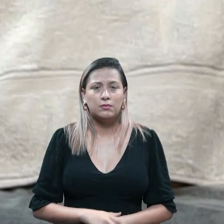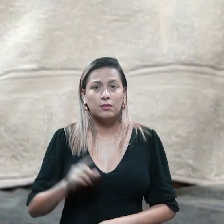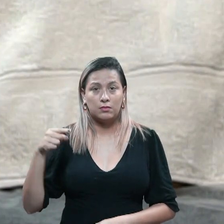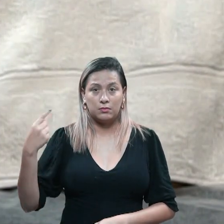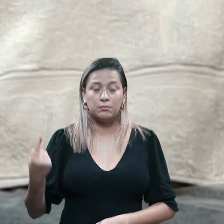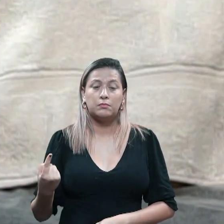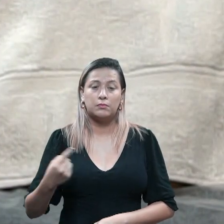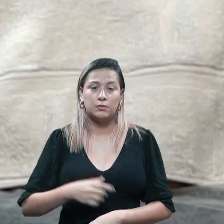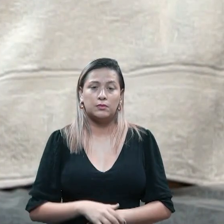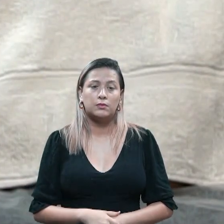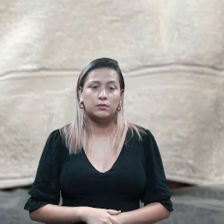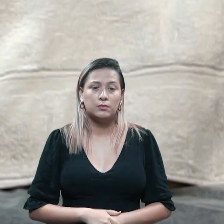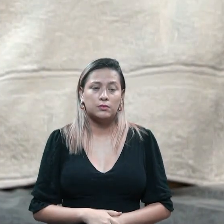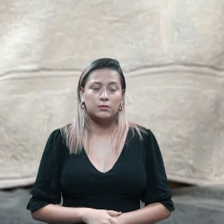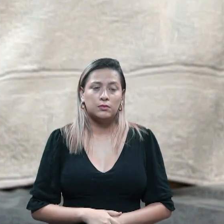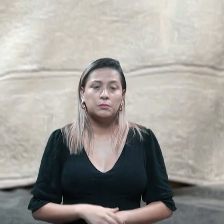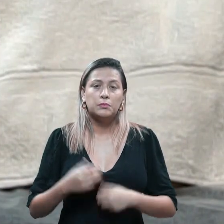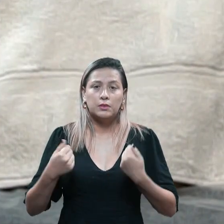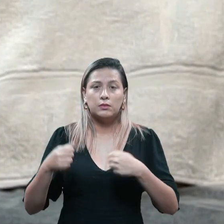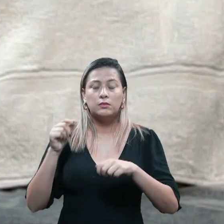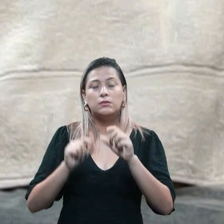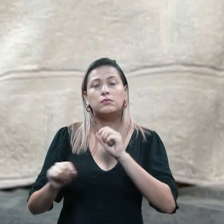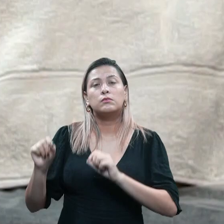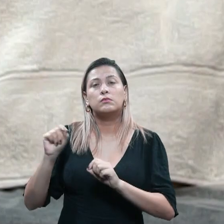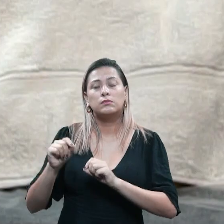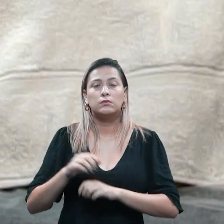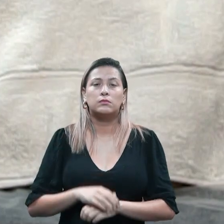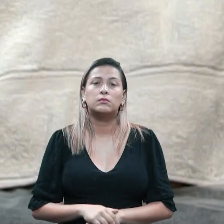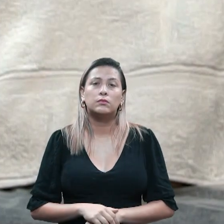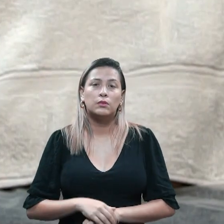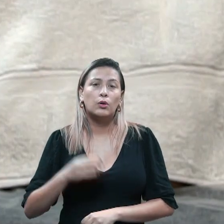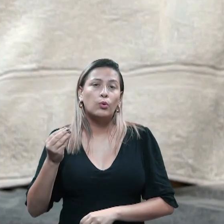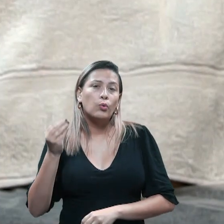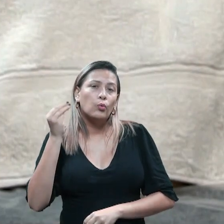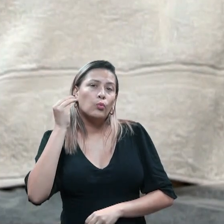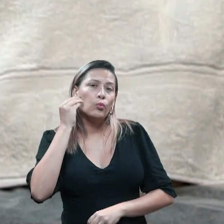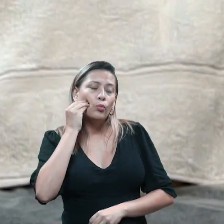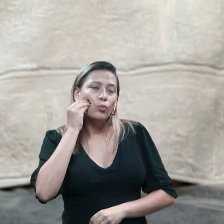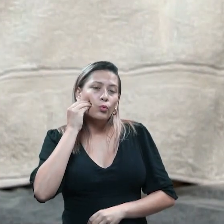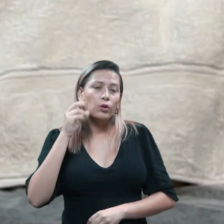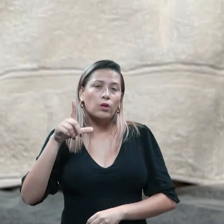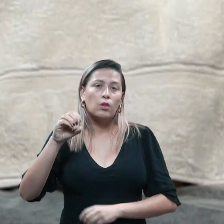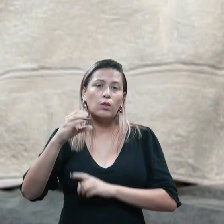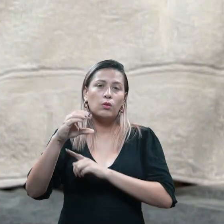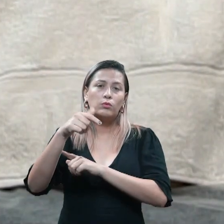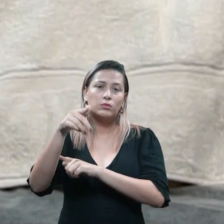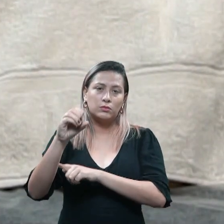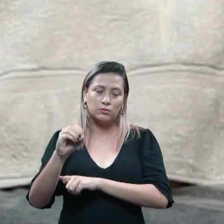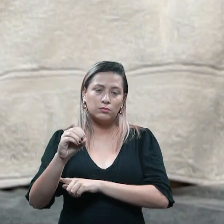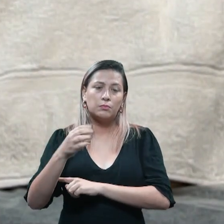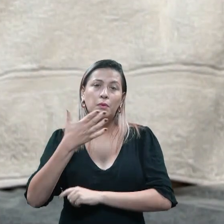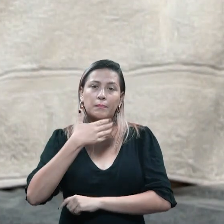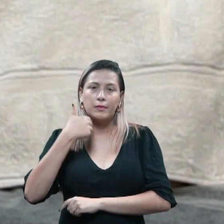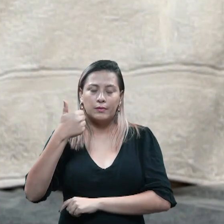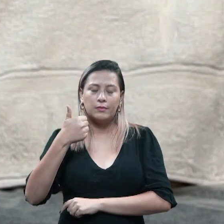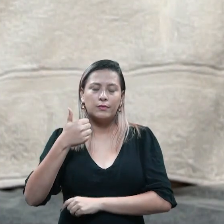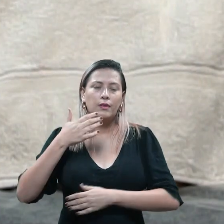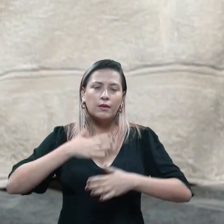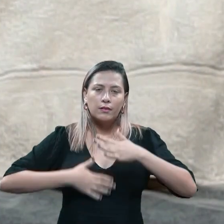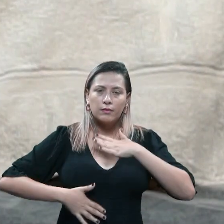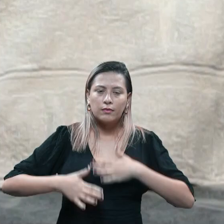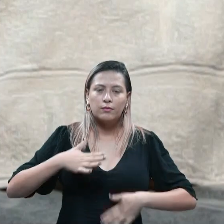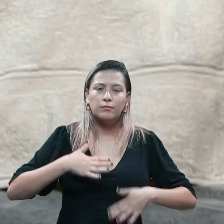de fazer a extração, a gente precisa colocar uma loção. A loção vai fazer